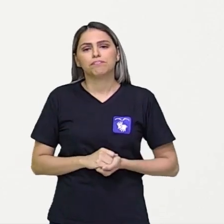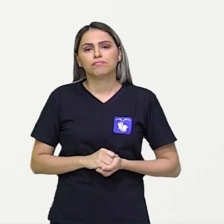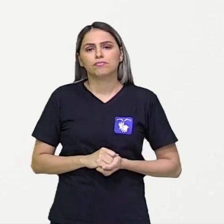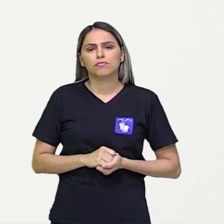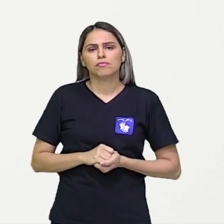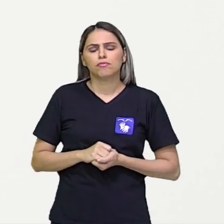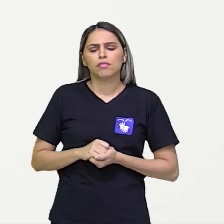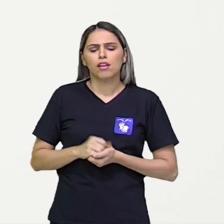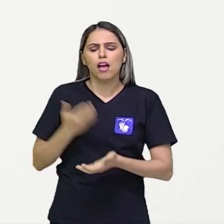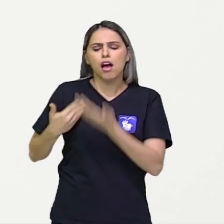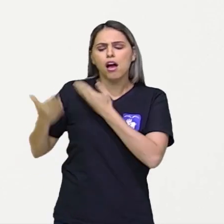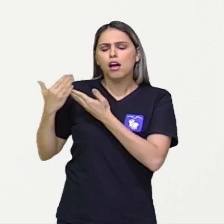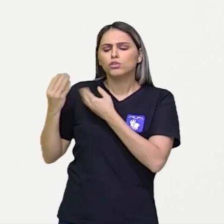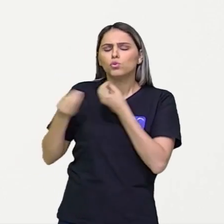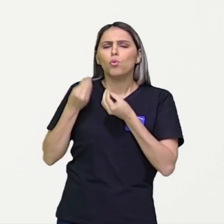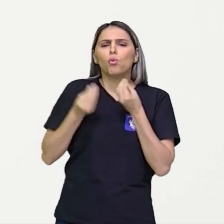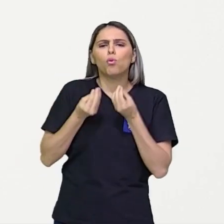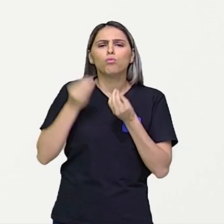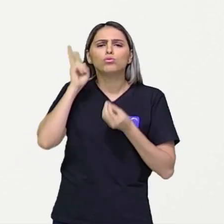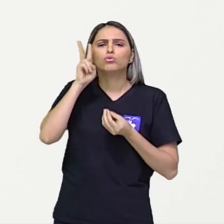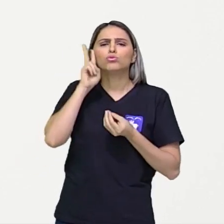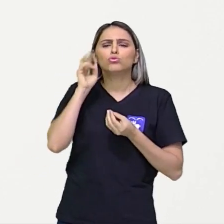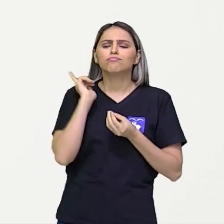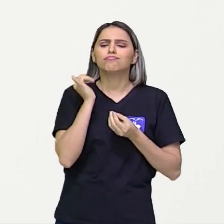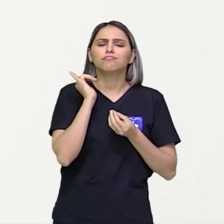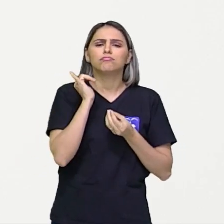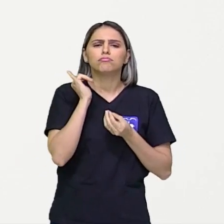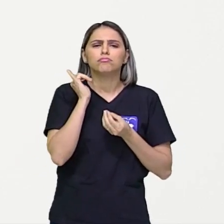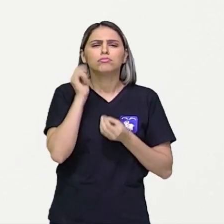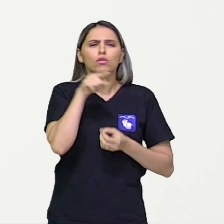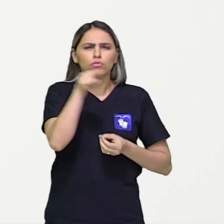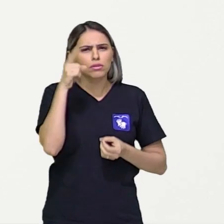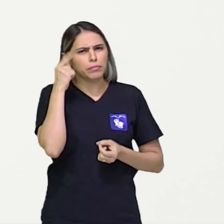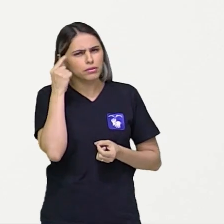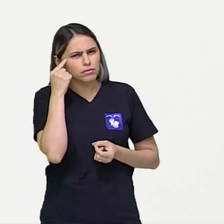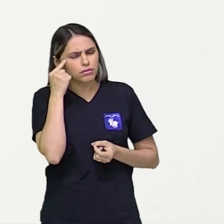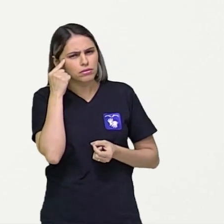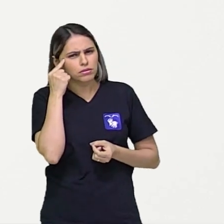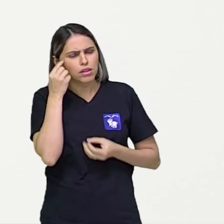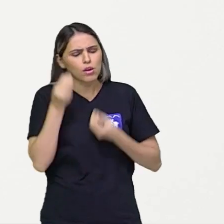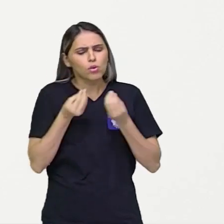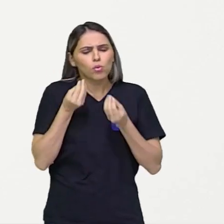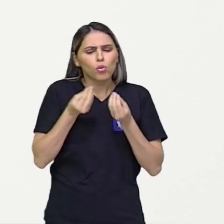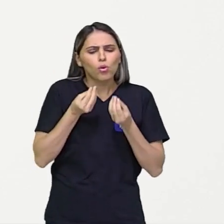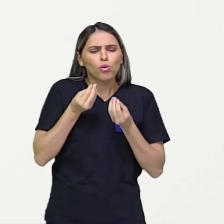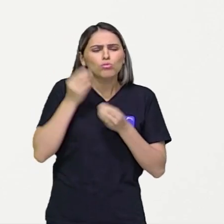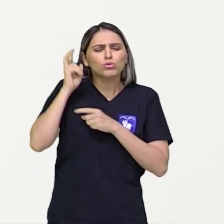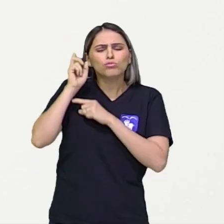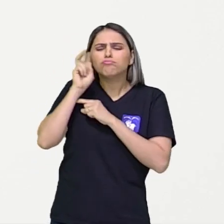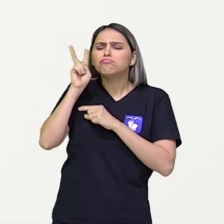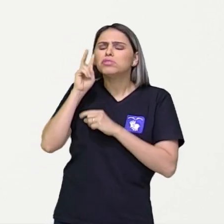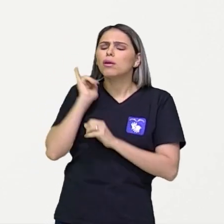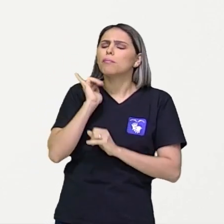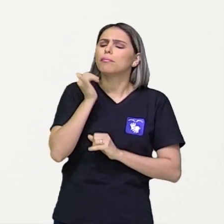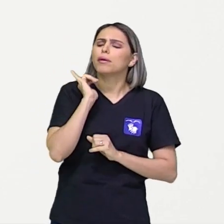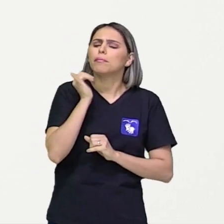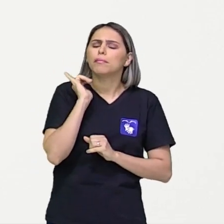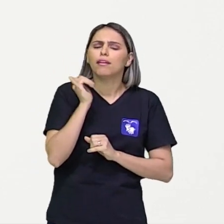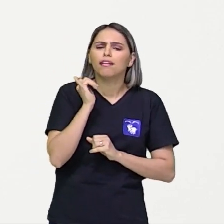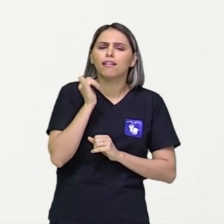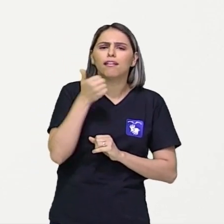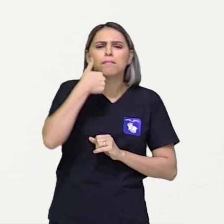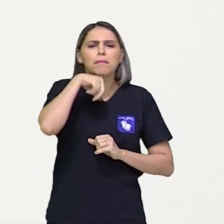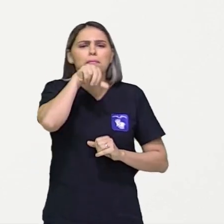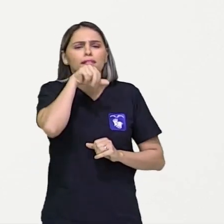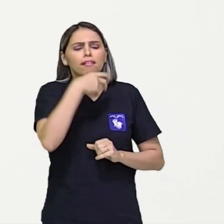é que antes eram passadas as histórias? Já pararam para pensar? Como as historinhas elas eram contadas? O papai e